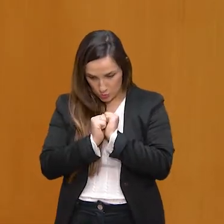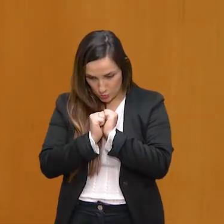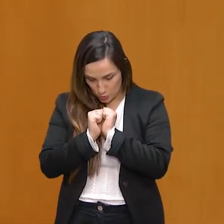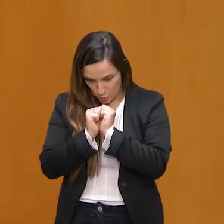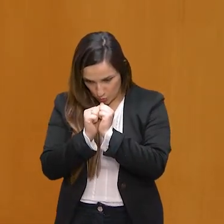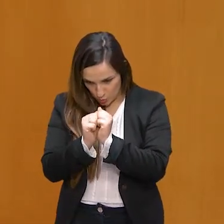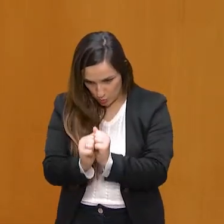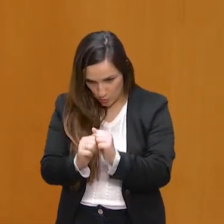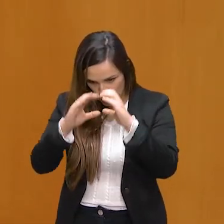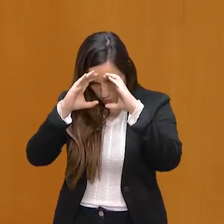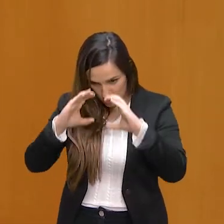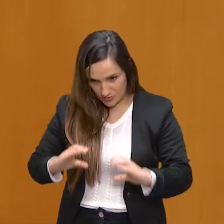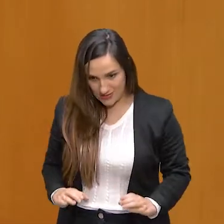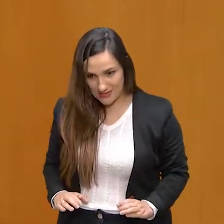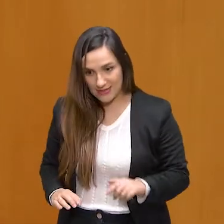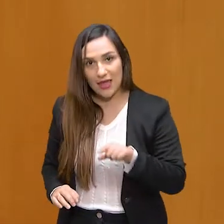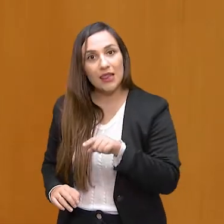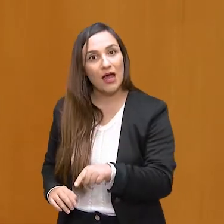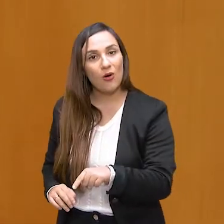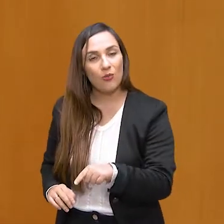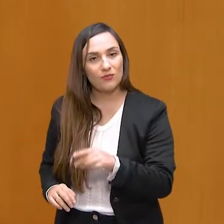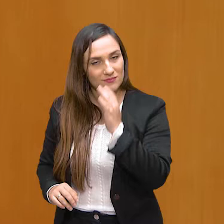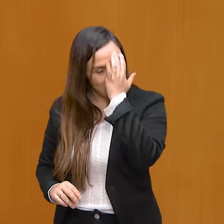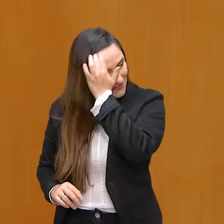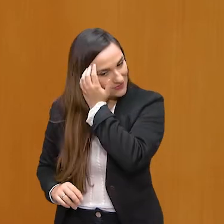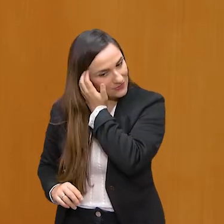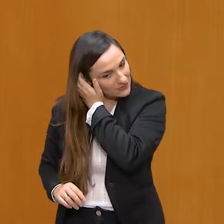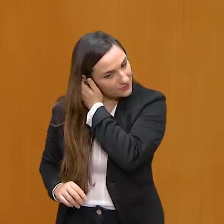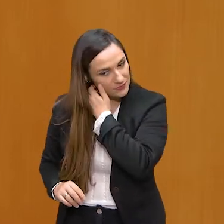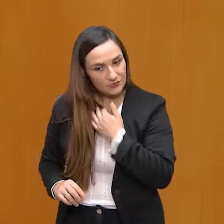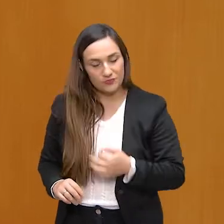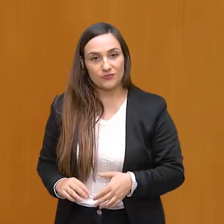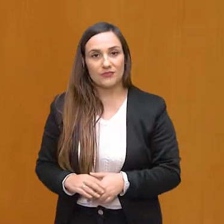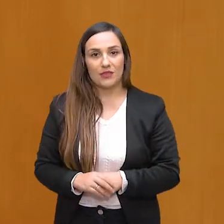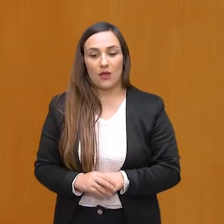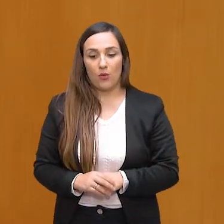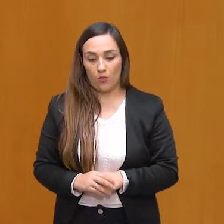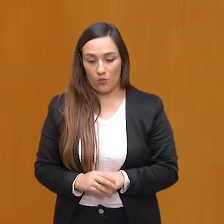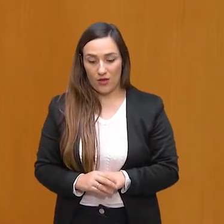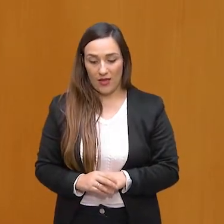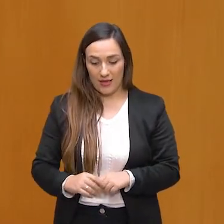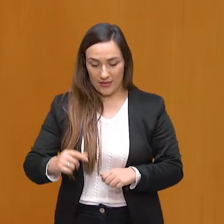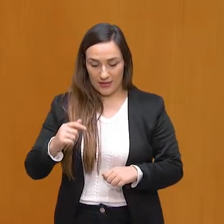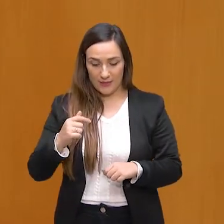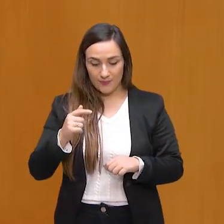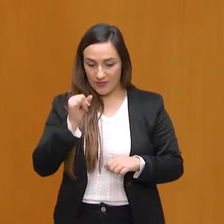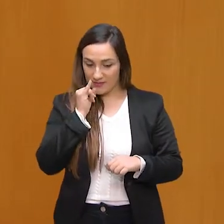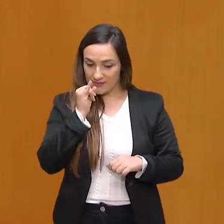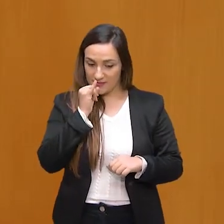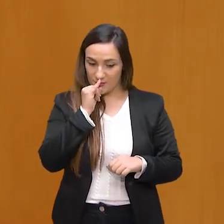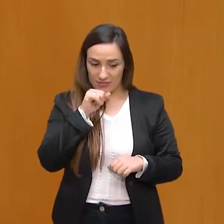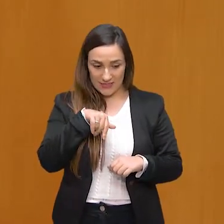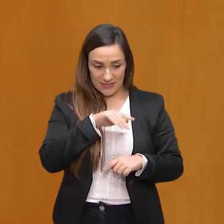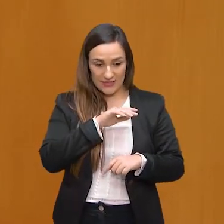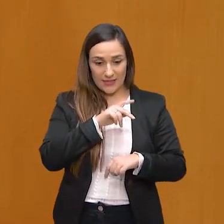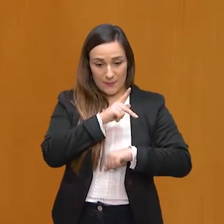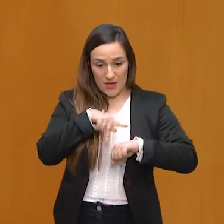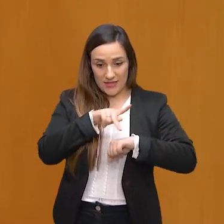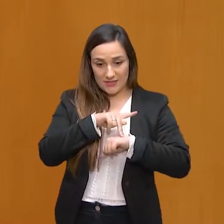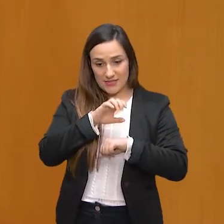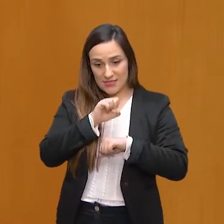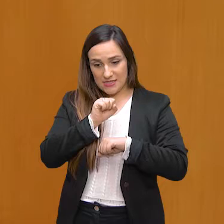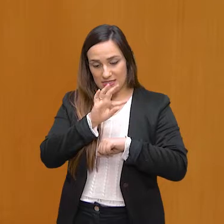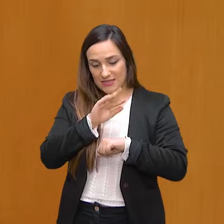uma característica de direito público. Ele tem que ser a representatividade do Estado. Se o Estado é um Estado